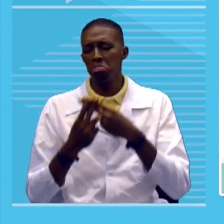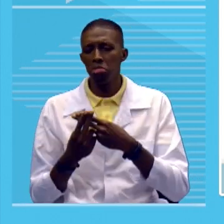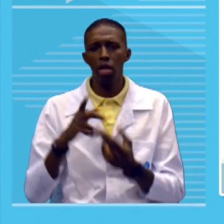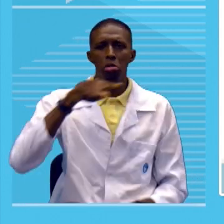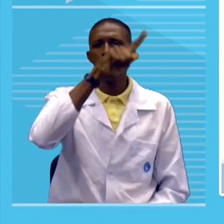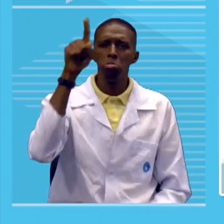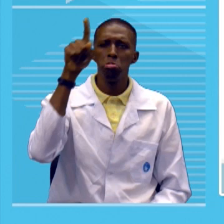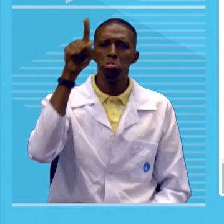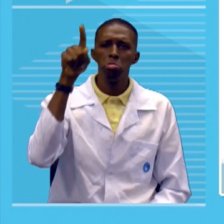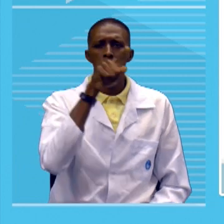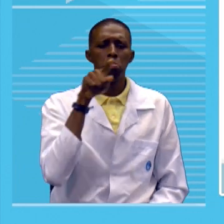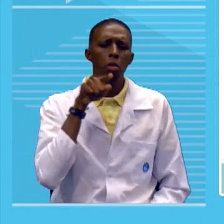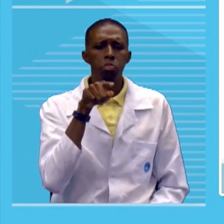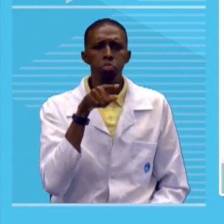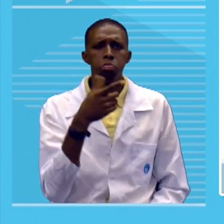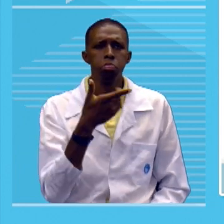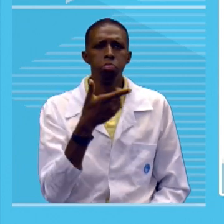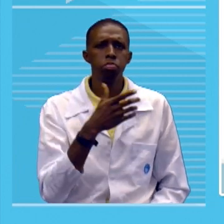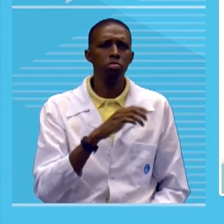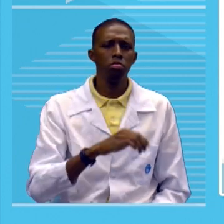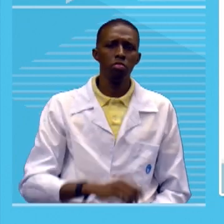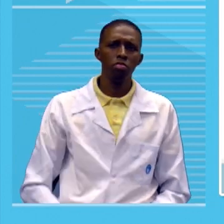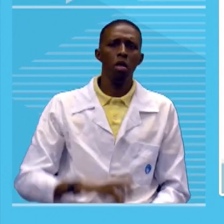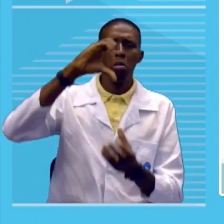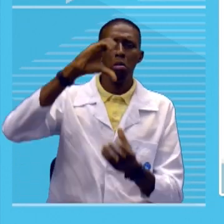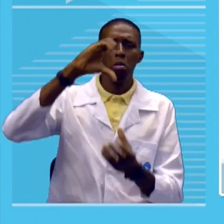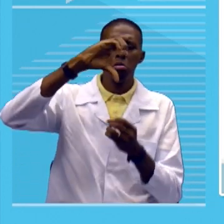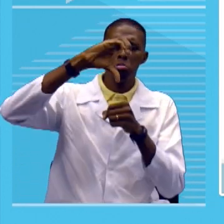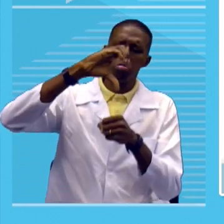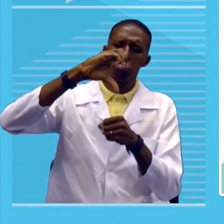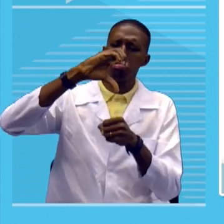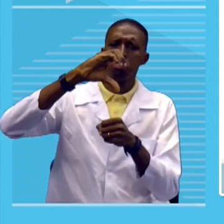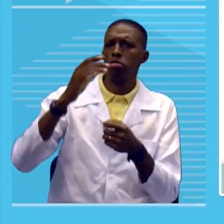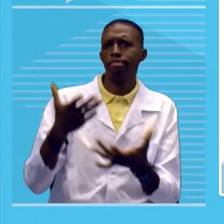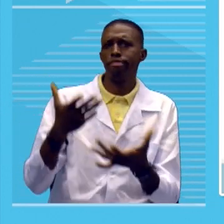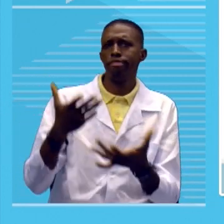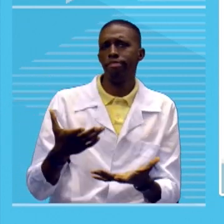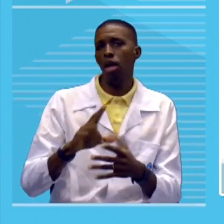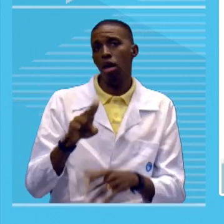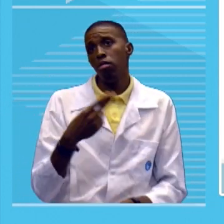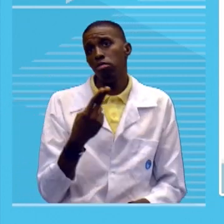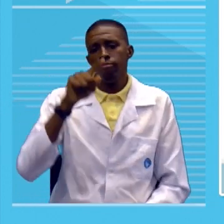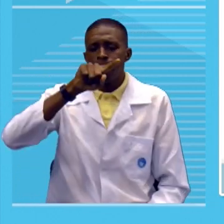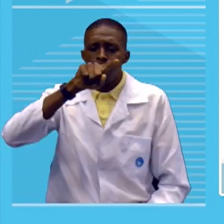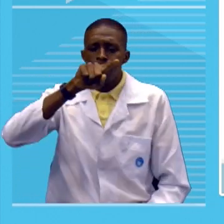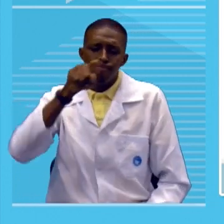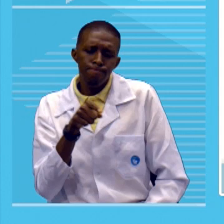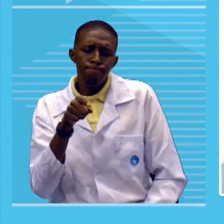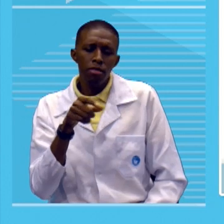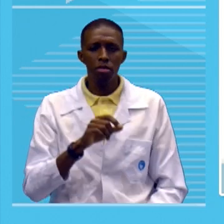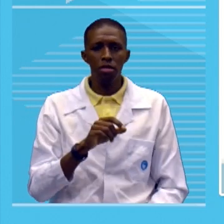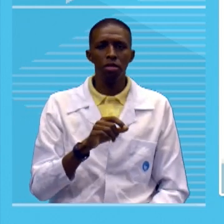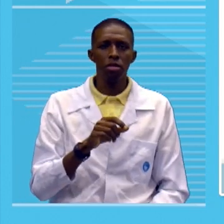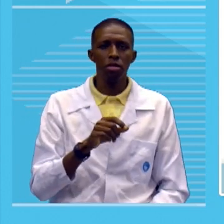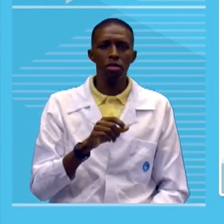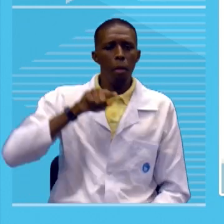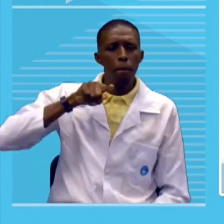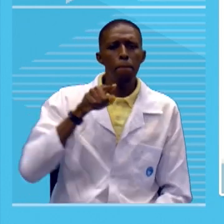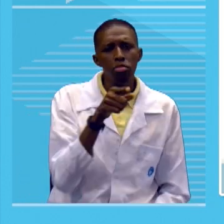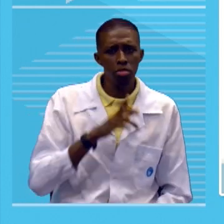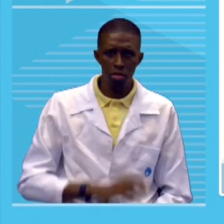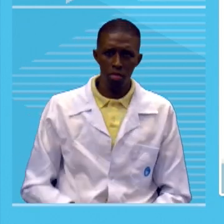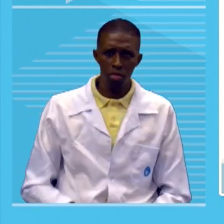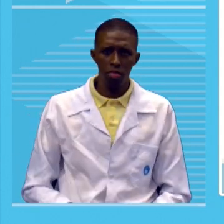para observar em um texto os sinais de pontuação. Você não parou para observar,